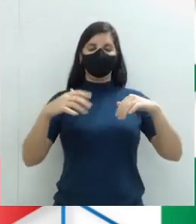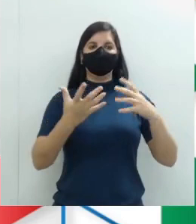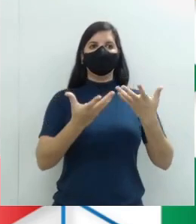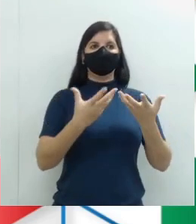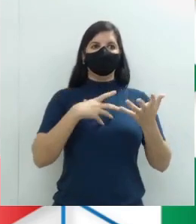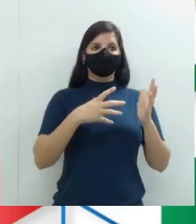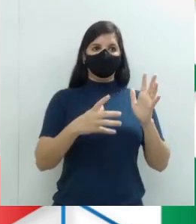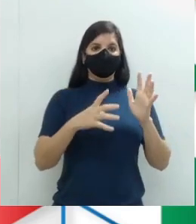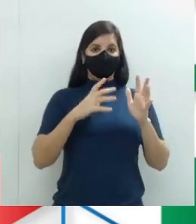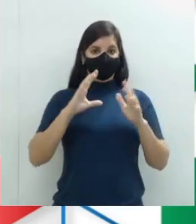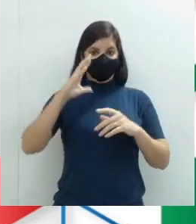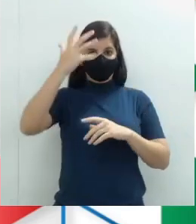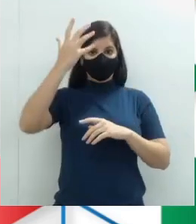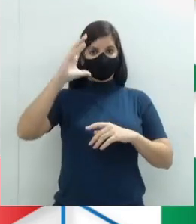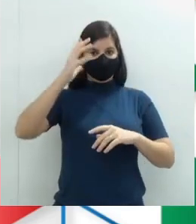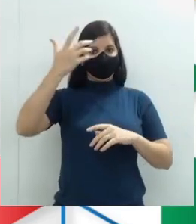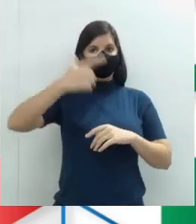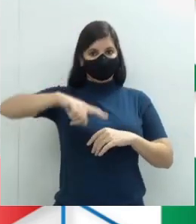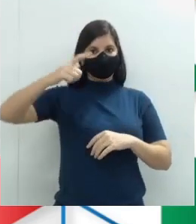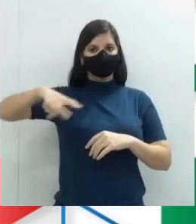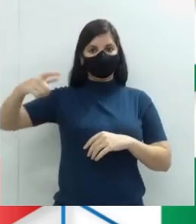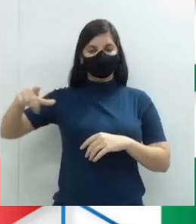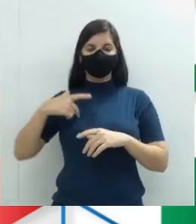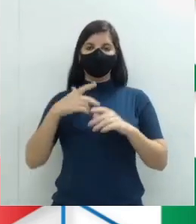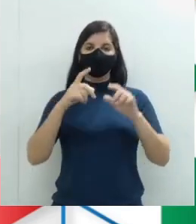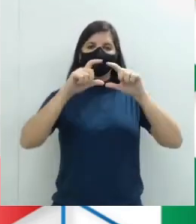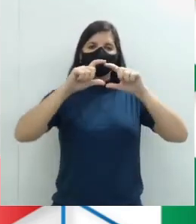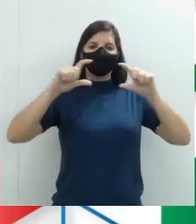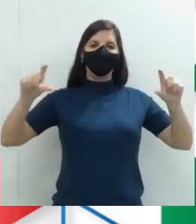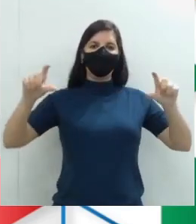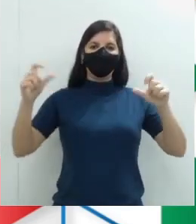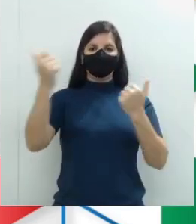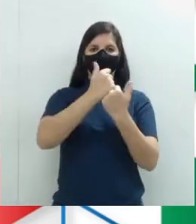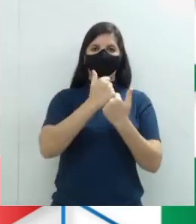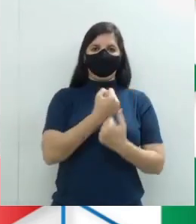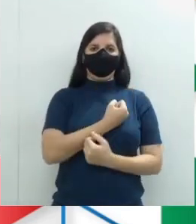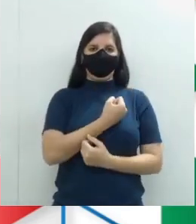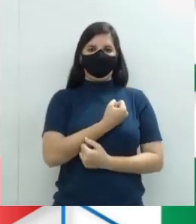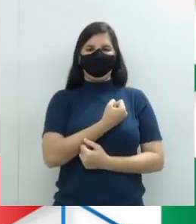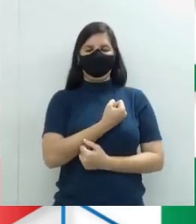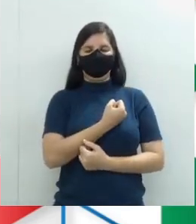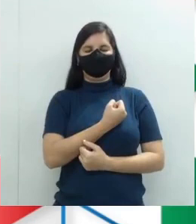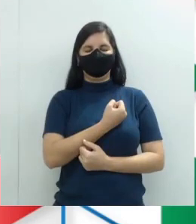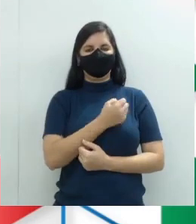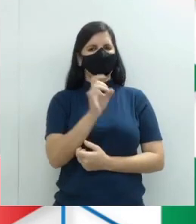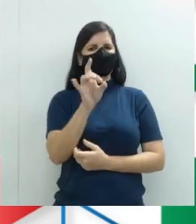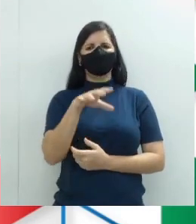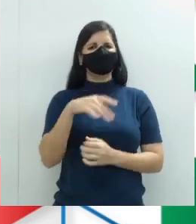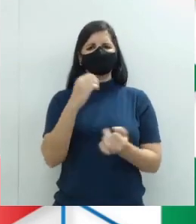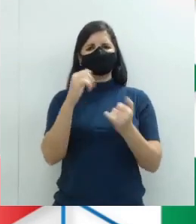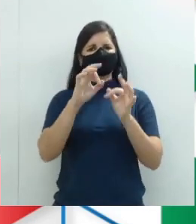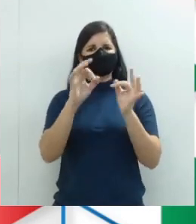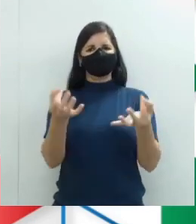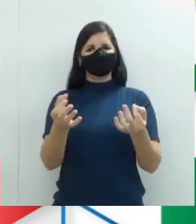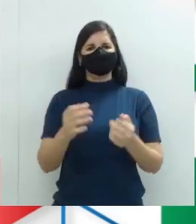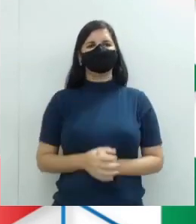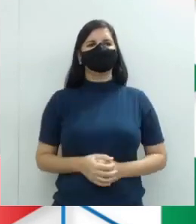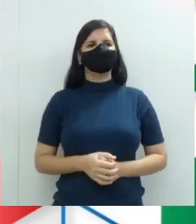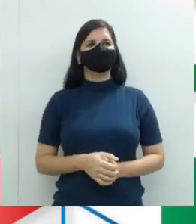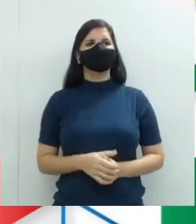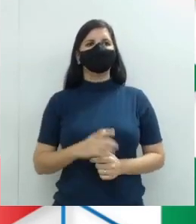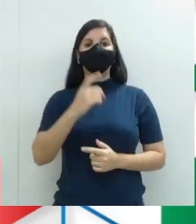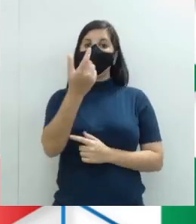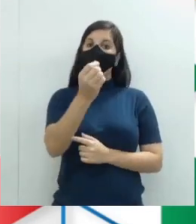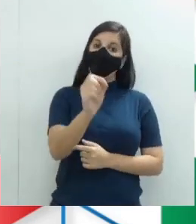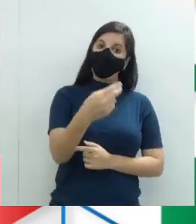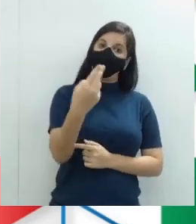fórmula de recorrência, ok? Eu vou dar uma fórmula, mando você substituir o valor. Simples assim. Muito fácil, professor, exato.